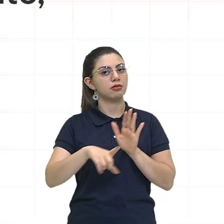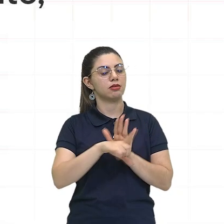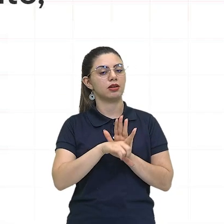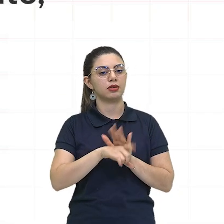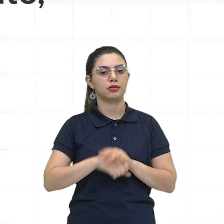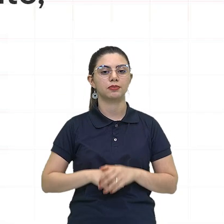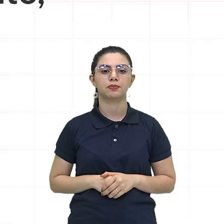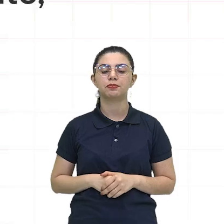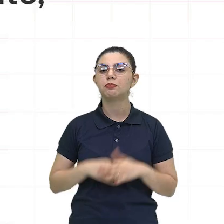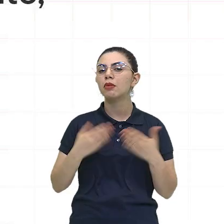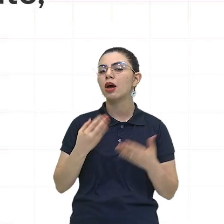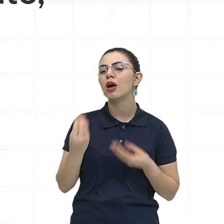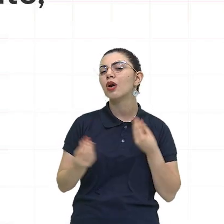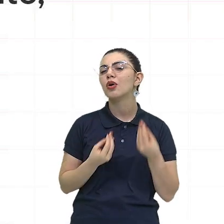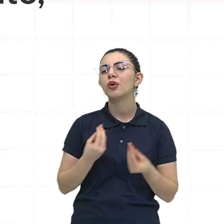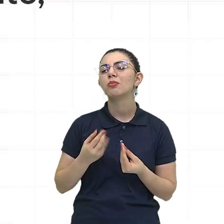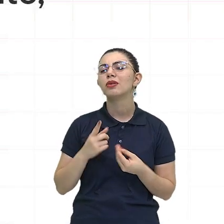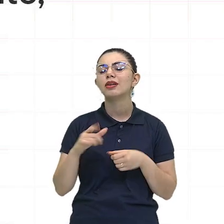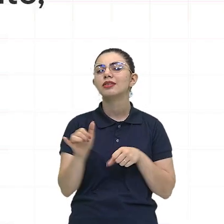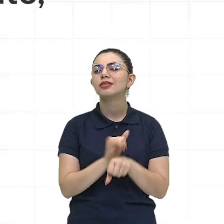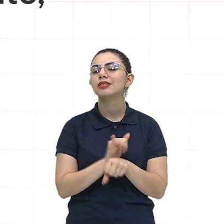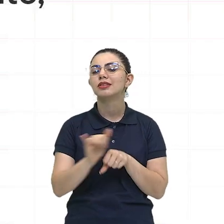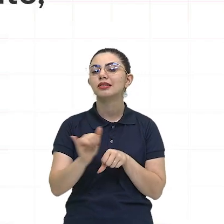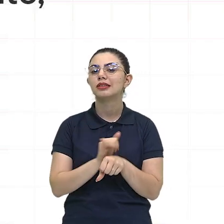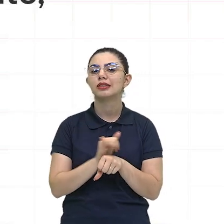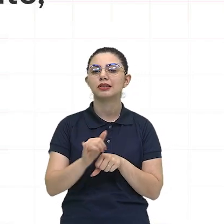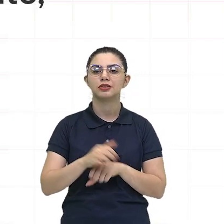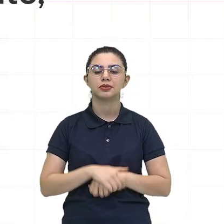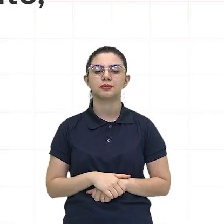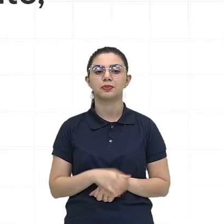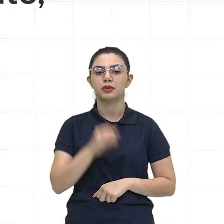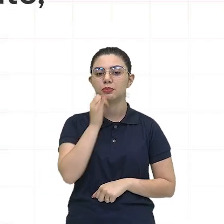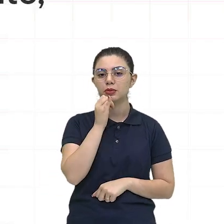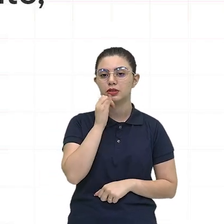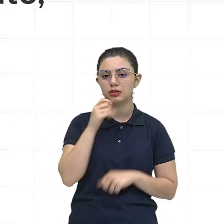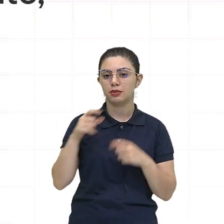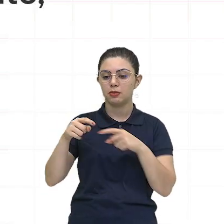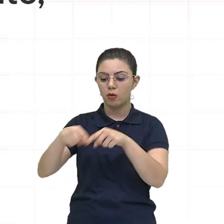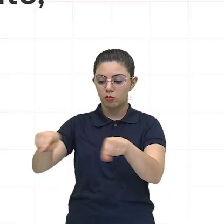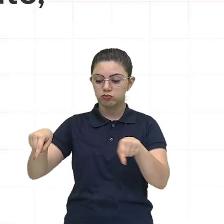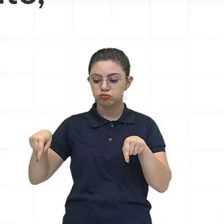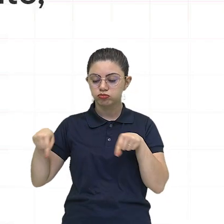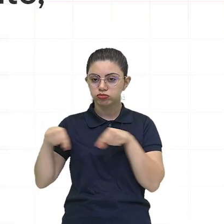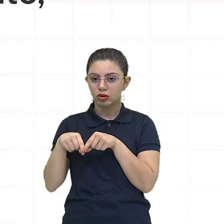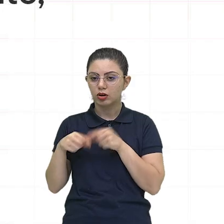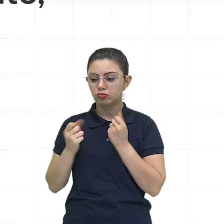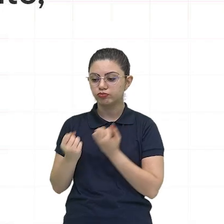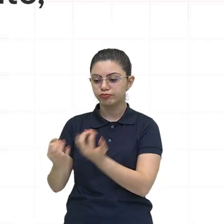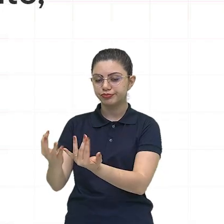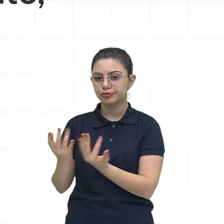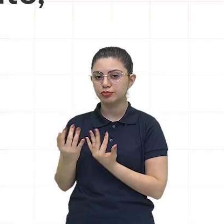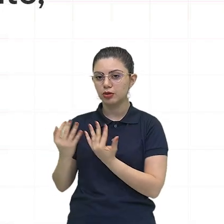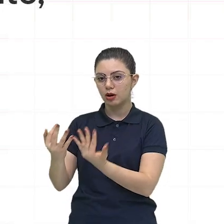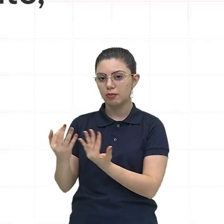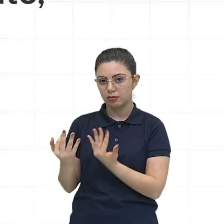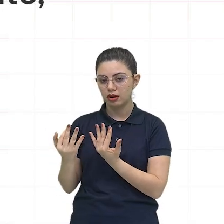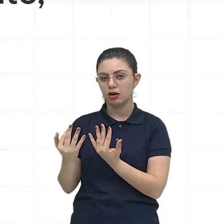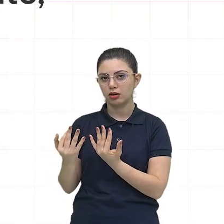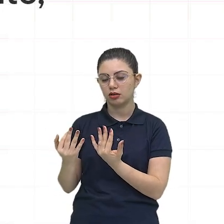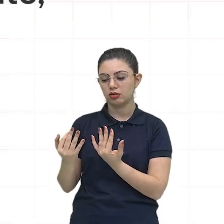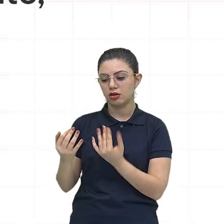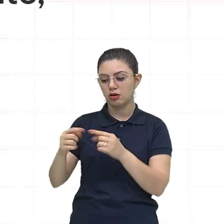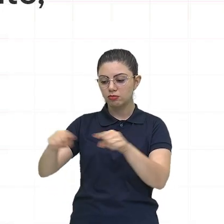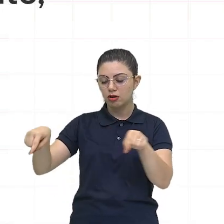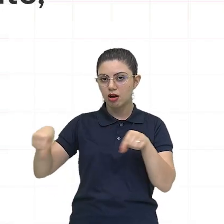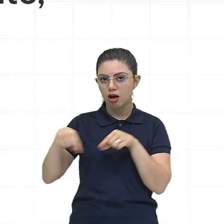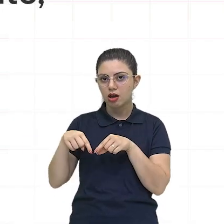A rotação de terra, gente, visa o quê? Trocar os cultivos estabelecidos em uma mesma